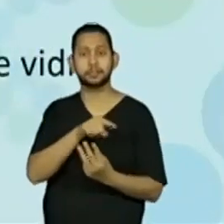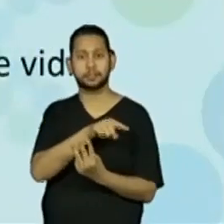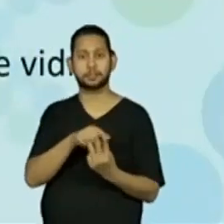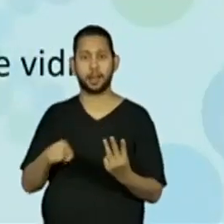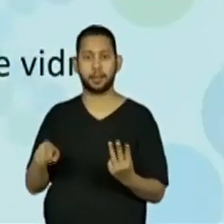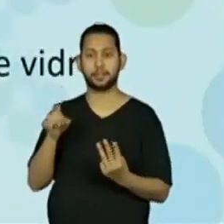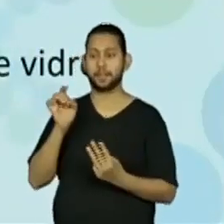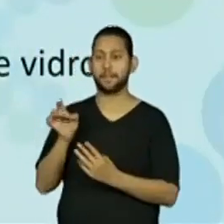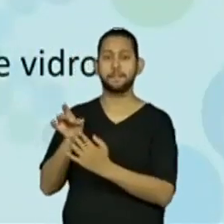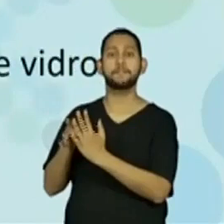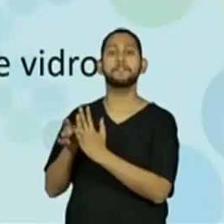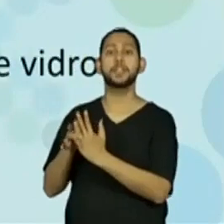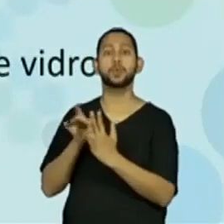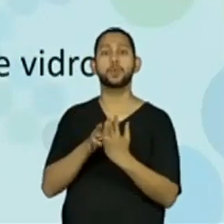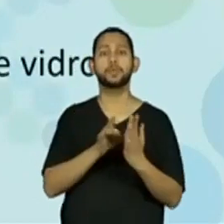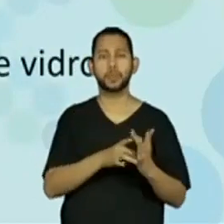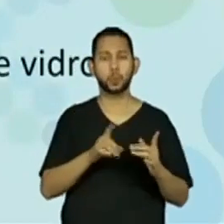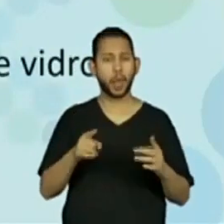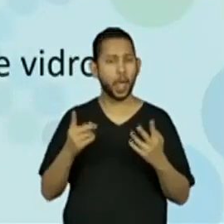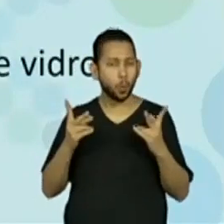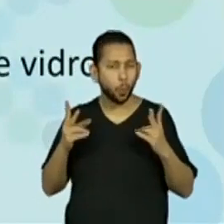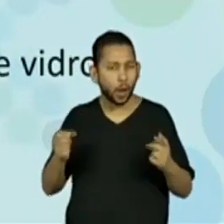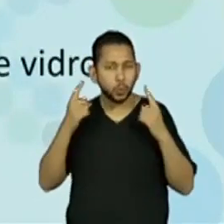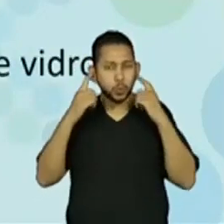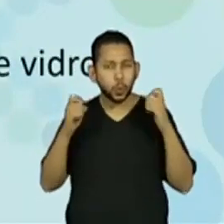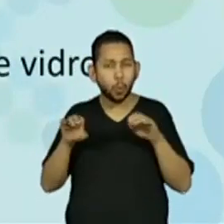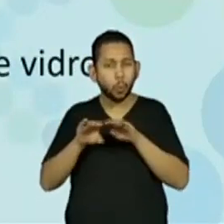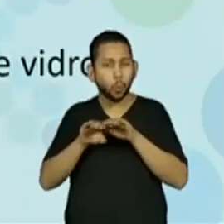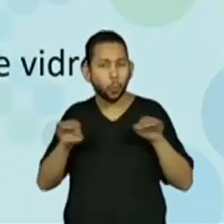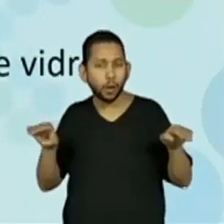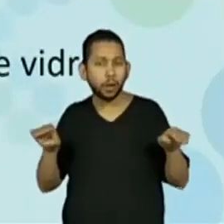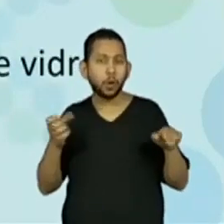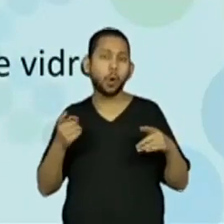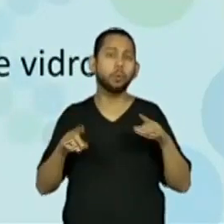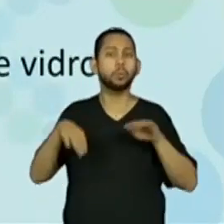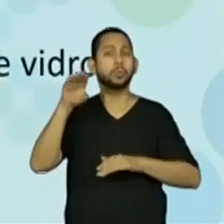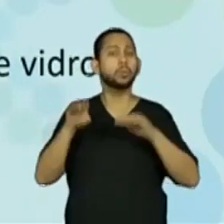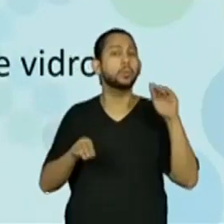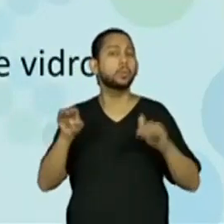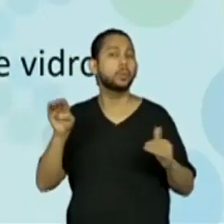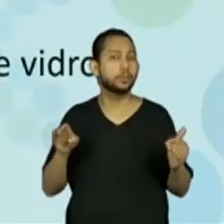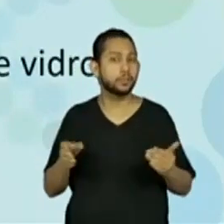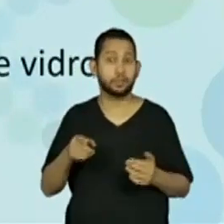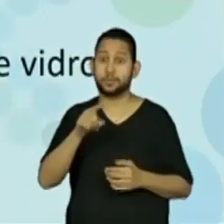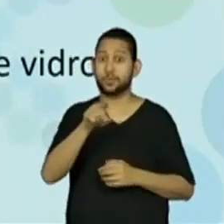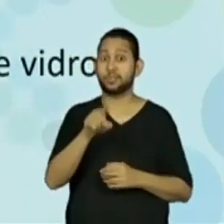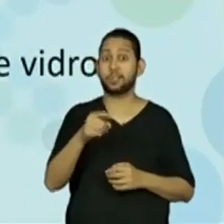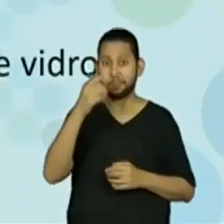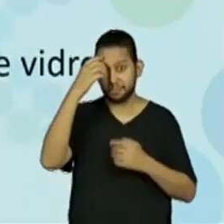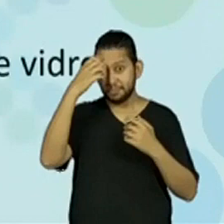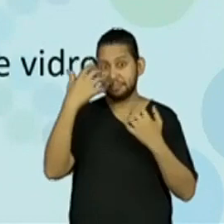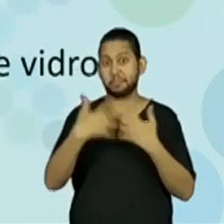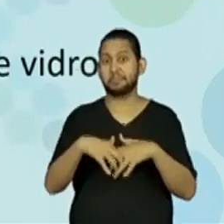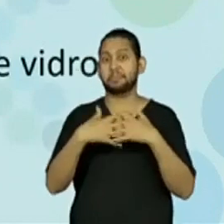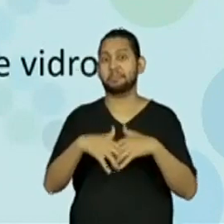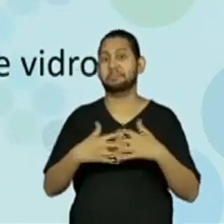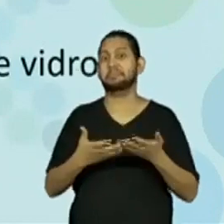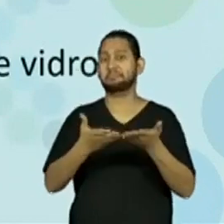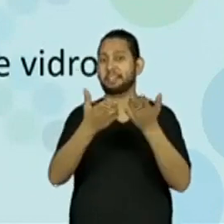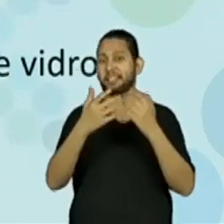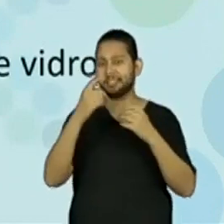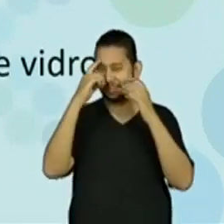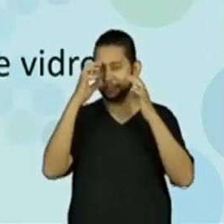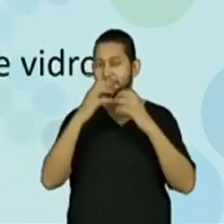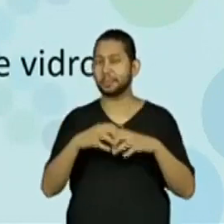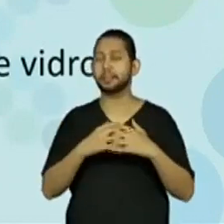objetos de vidro são iguais ou diferentes? E aí eu quero que vocês pensem.